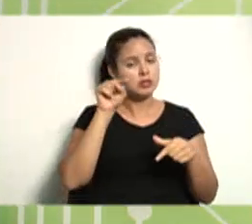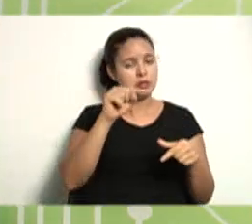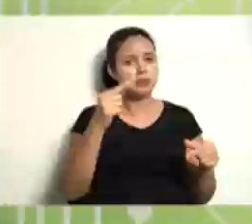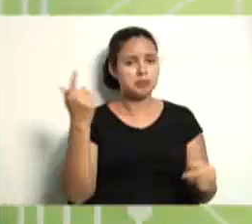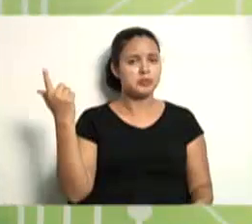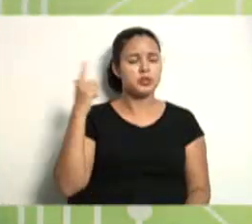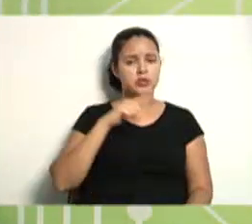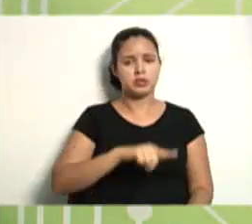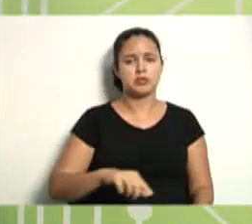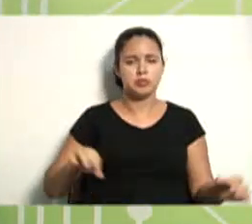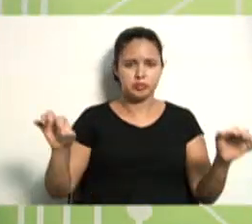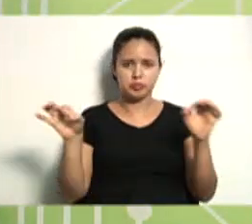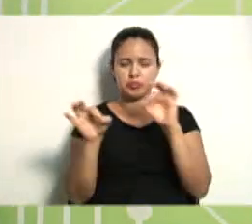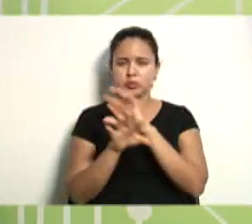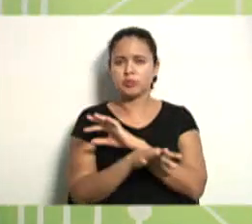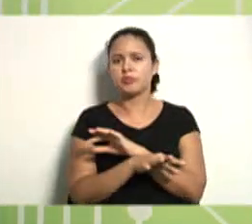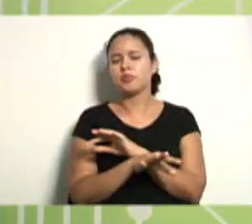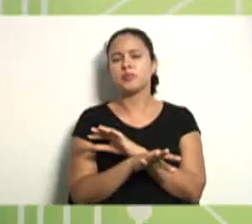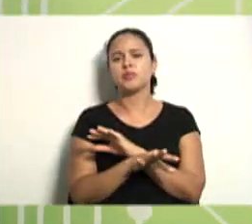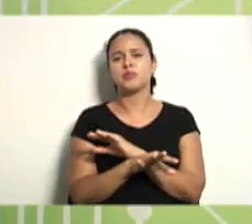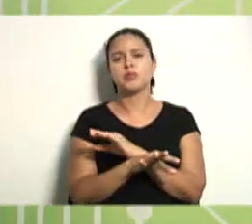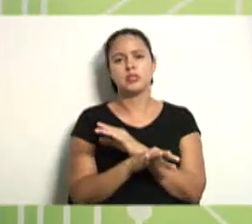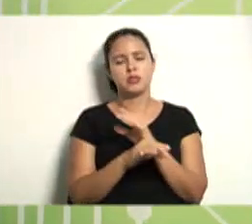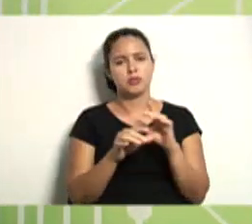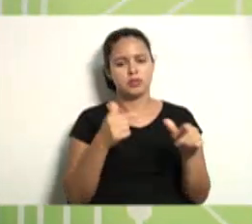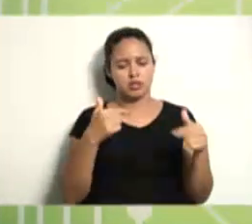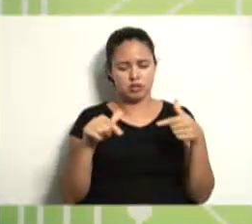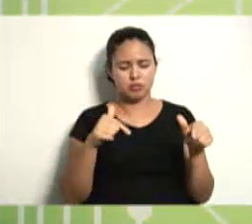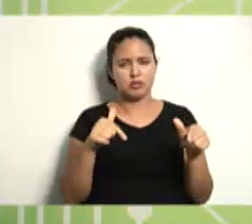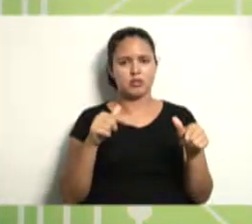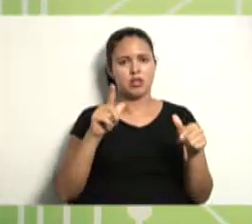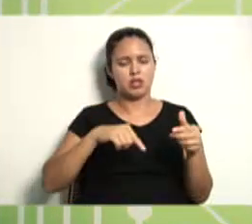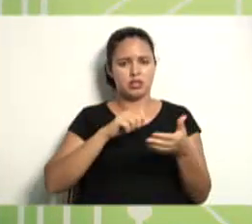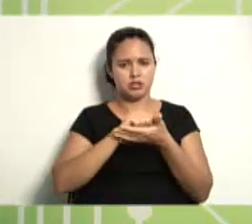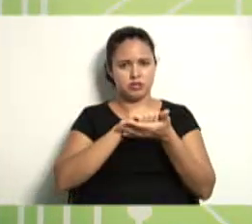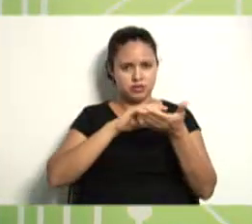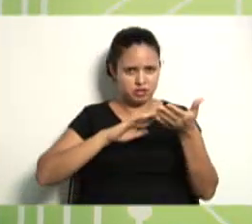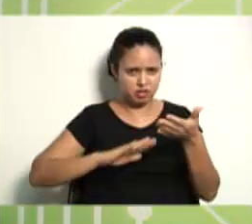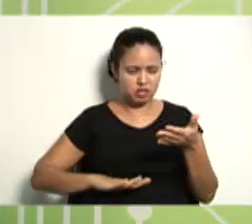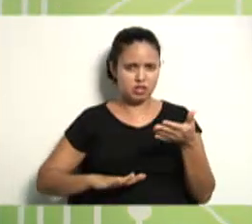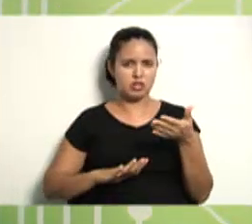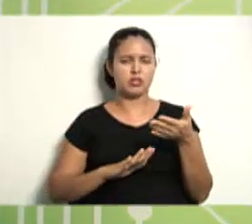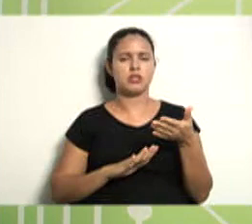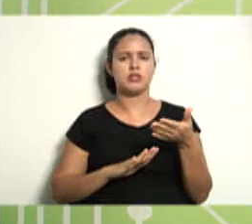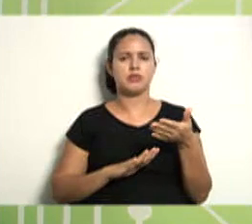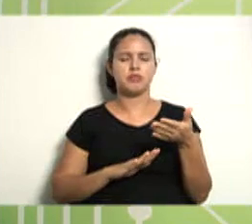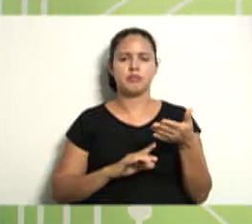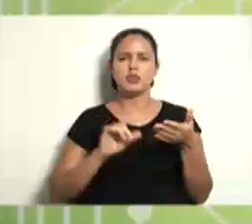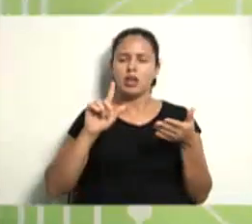realmente completos. Trabalho são atividades,